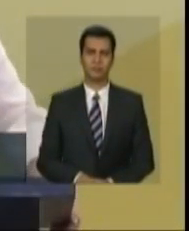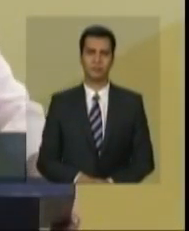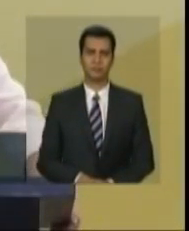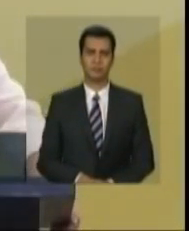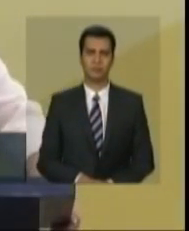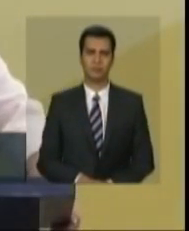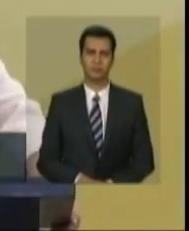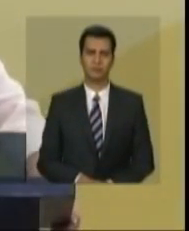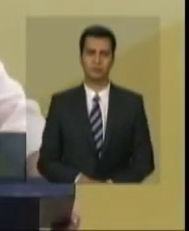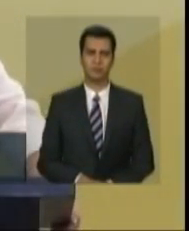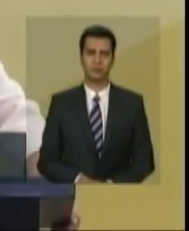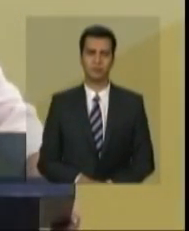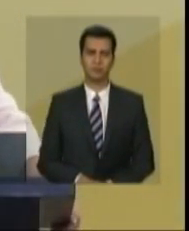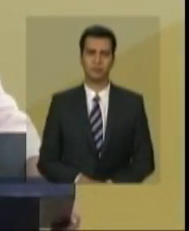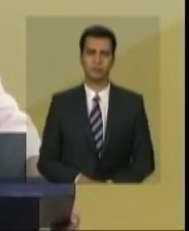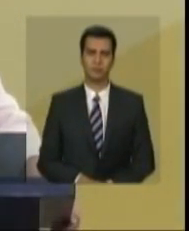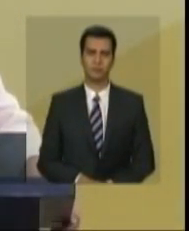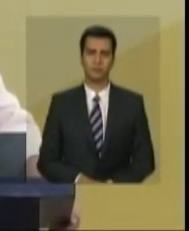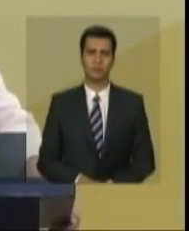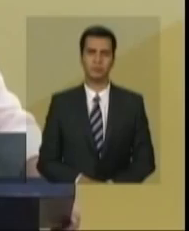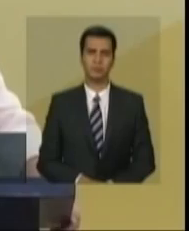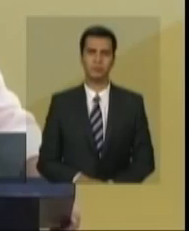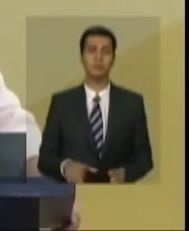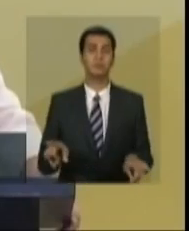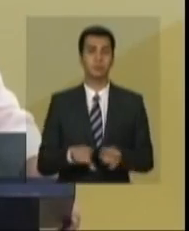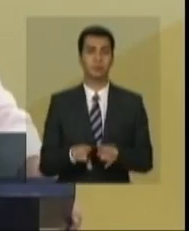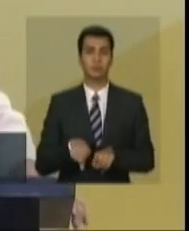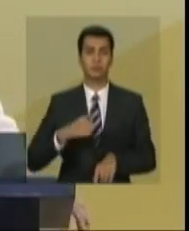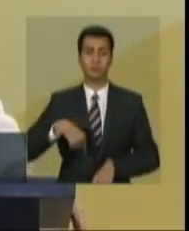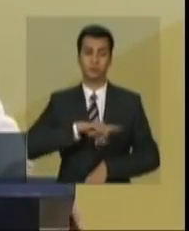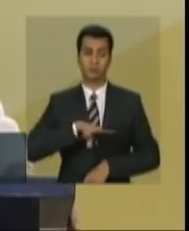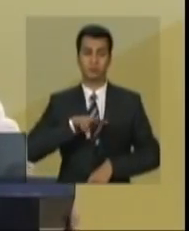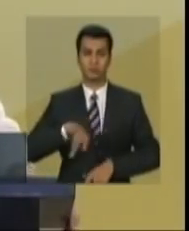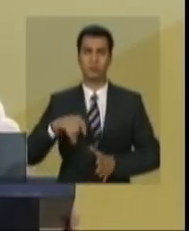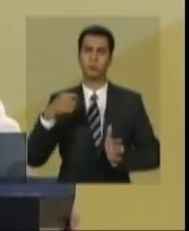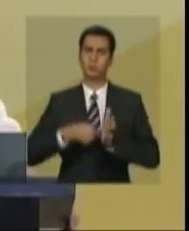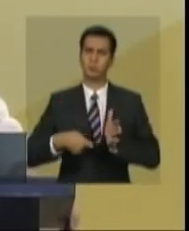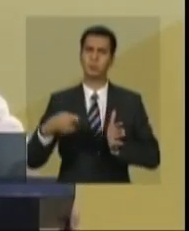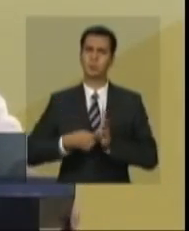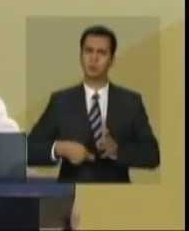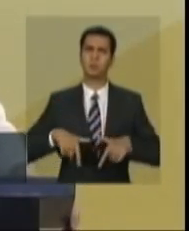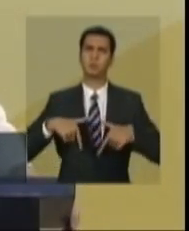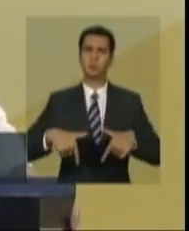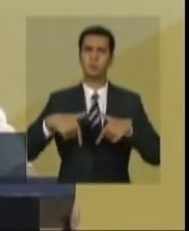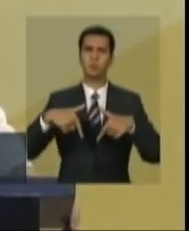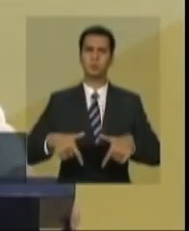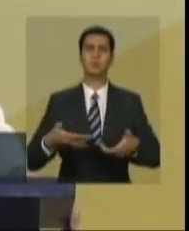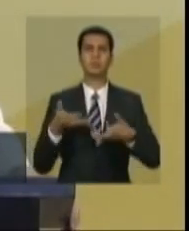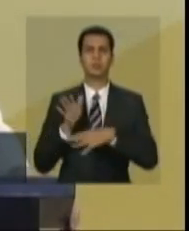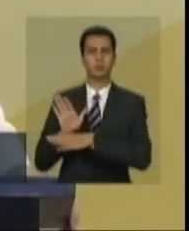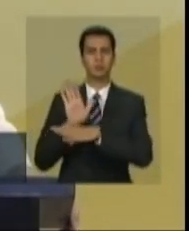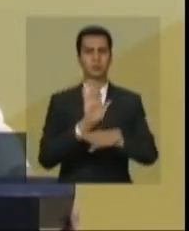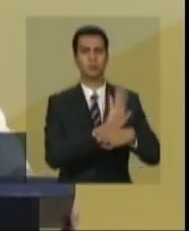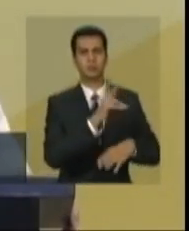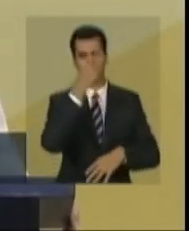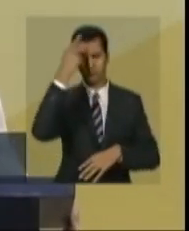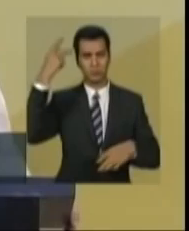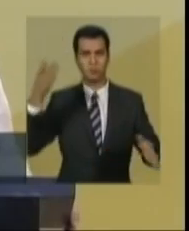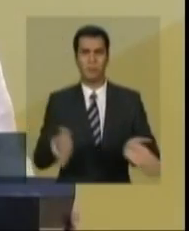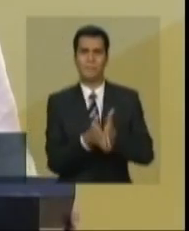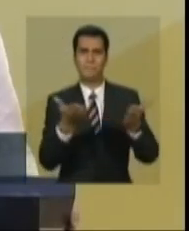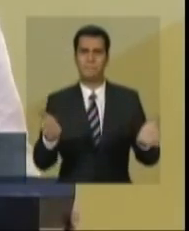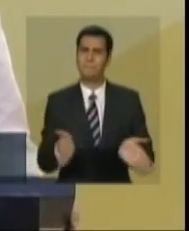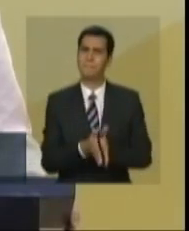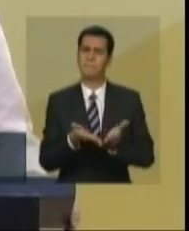Vamos, antes de tudo, lutar para oferecer melhor saúde aos mais pobres. Porque